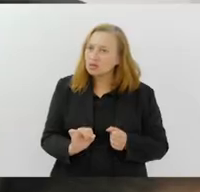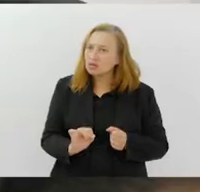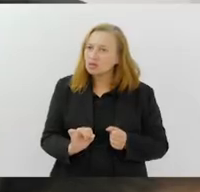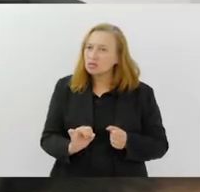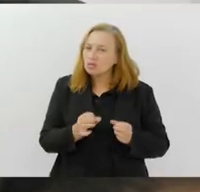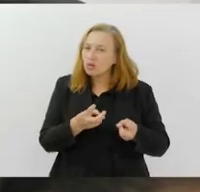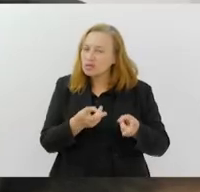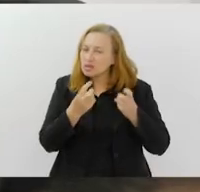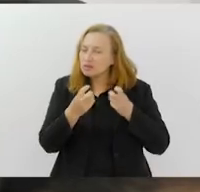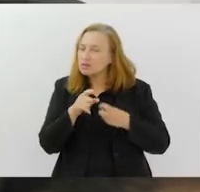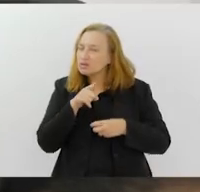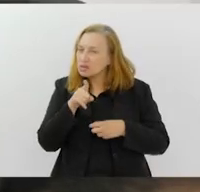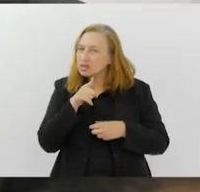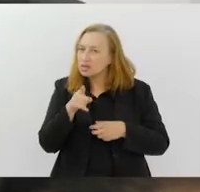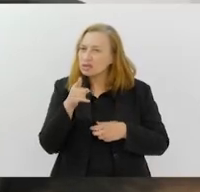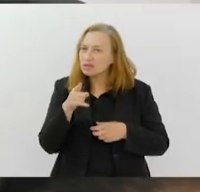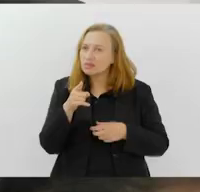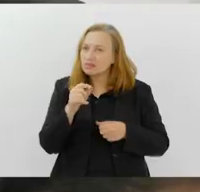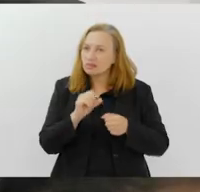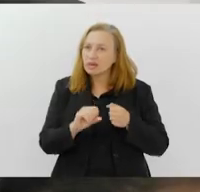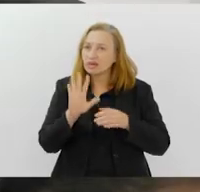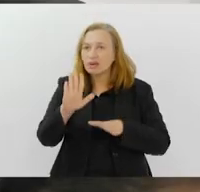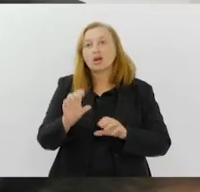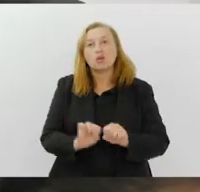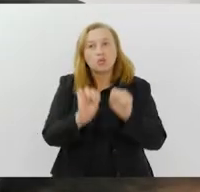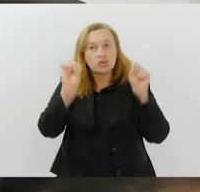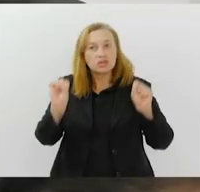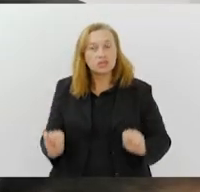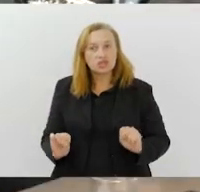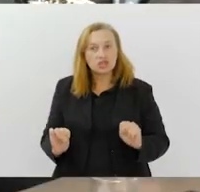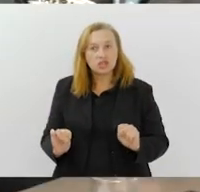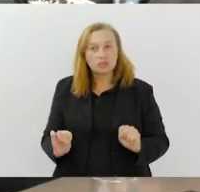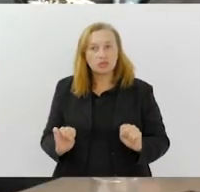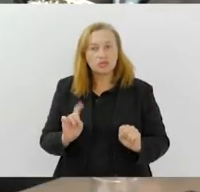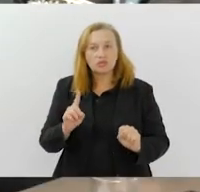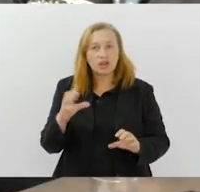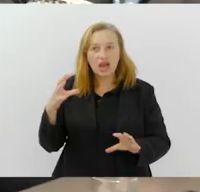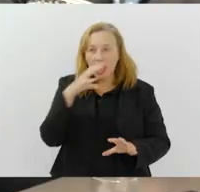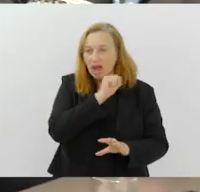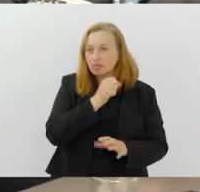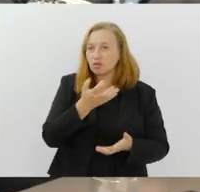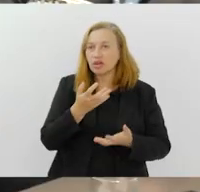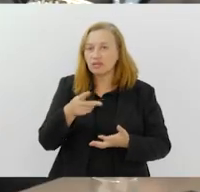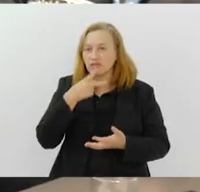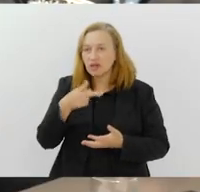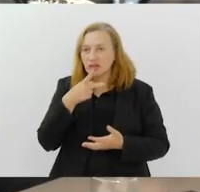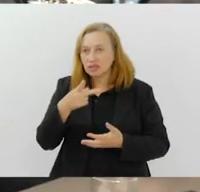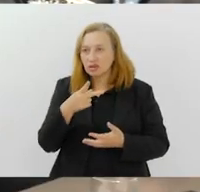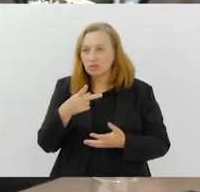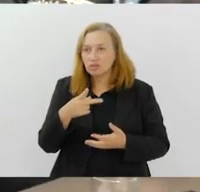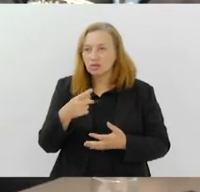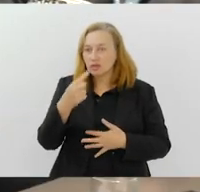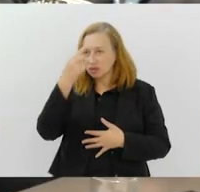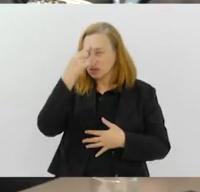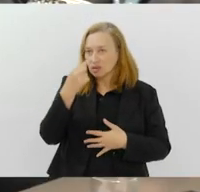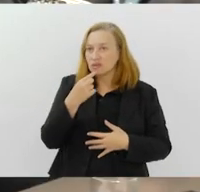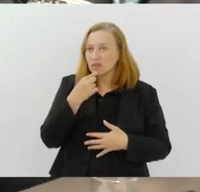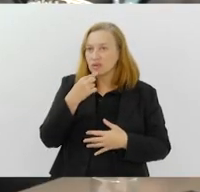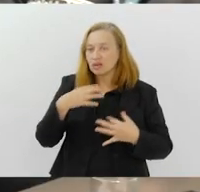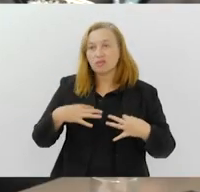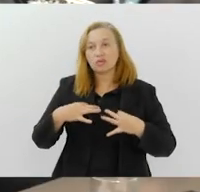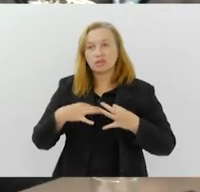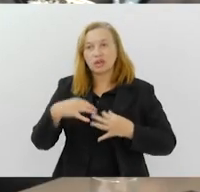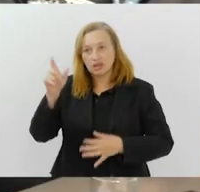vocês fazem ah o sistema ele não faz de forma automática isso que eu quero dizer e a autoidentificação ela é voluntária da